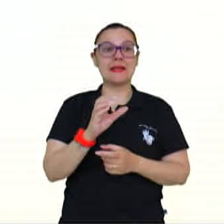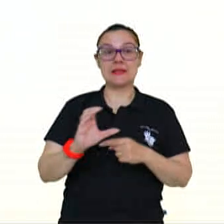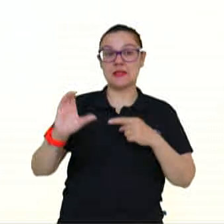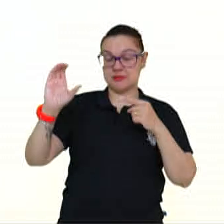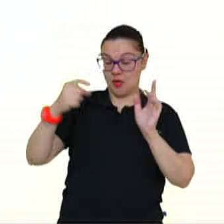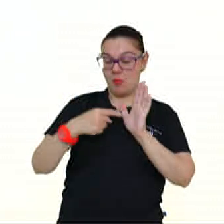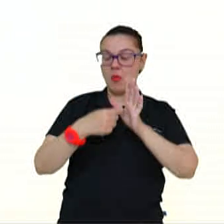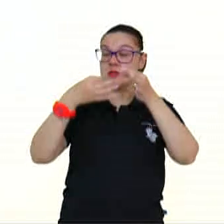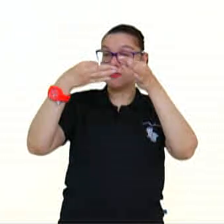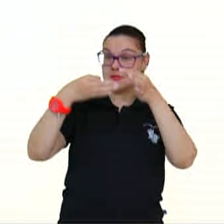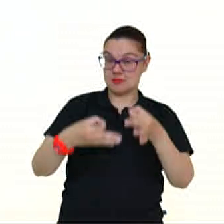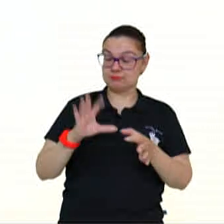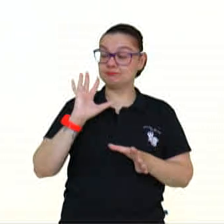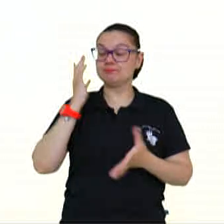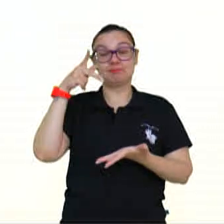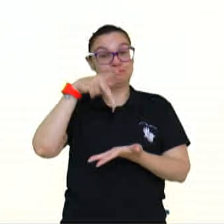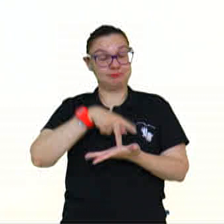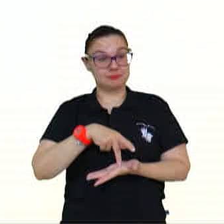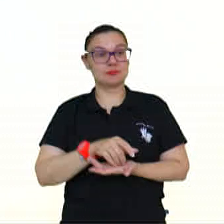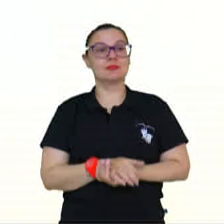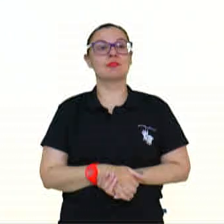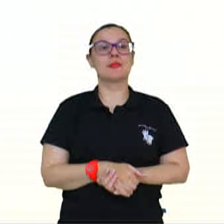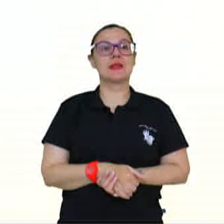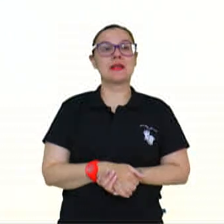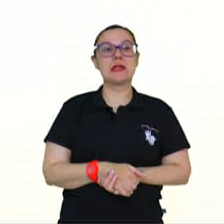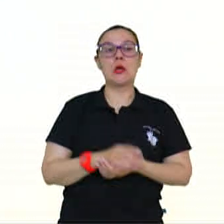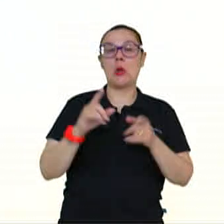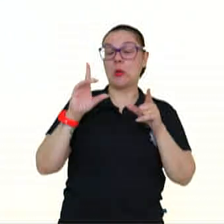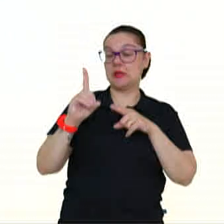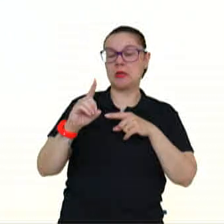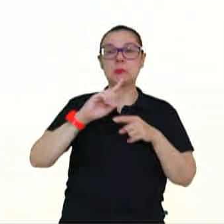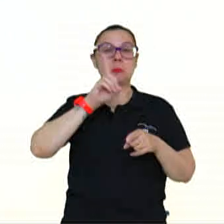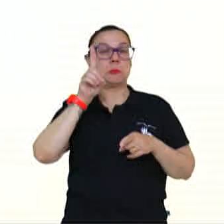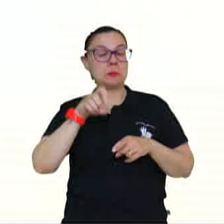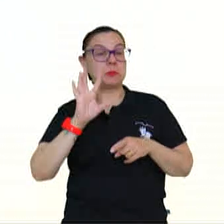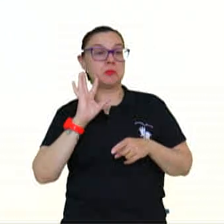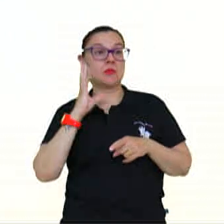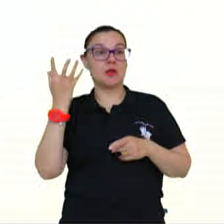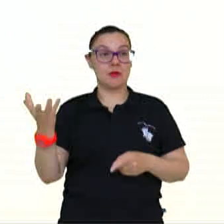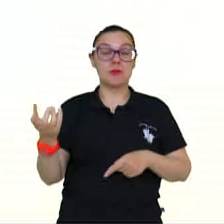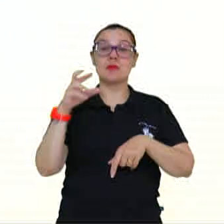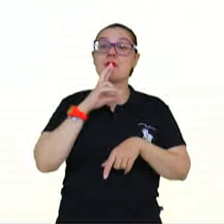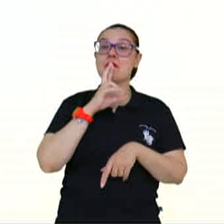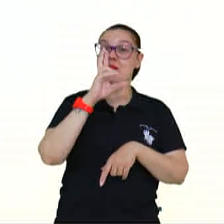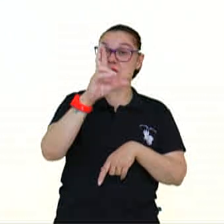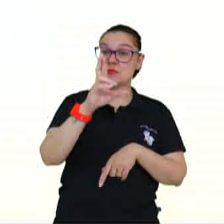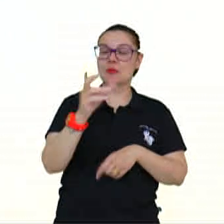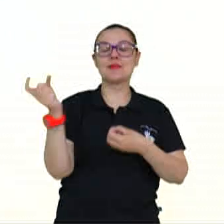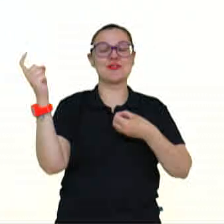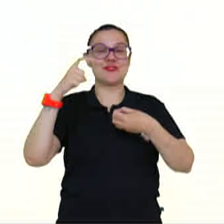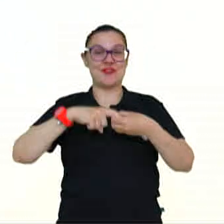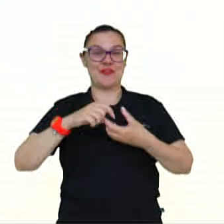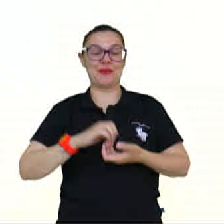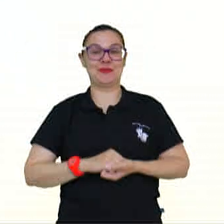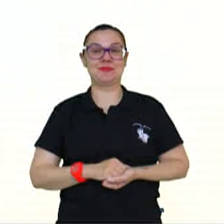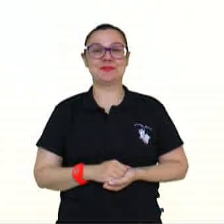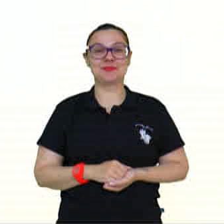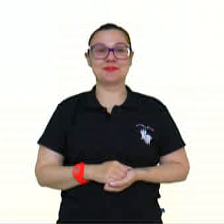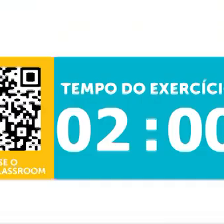indicam certeza de que a ação aconteceu. D, expressam incerteza em relação ao fato. Então respondam-me, daqui a pouco eu volto para